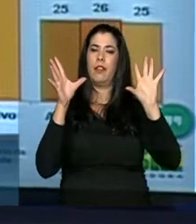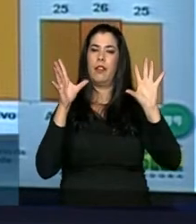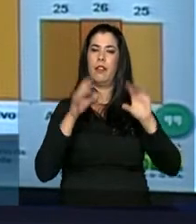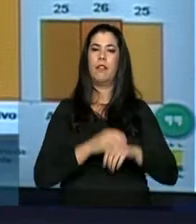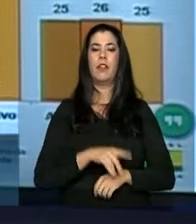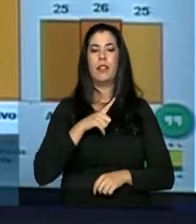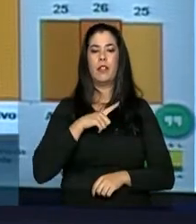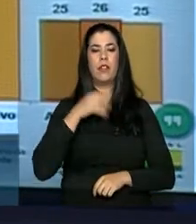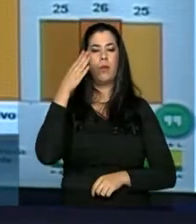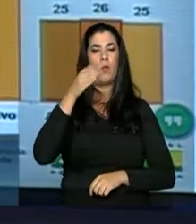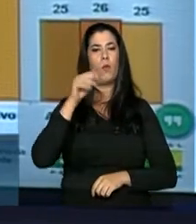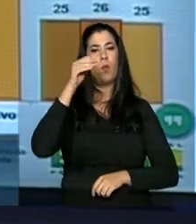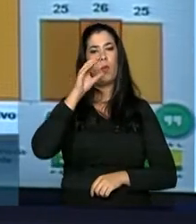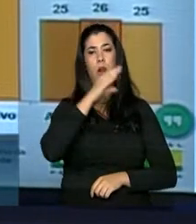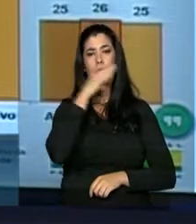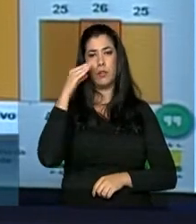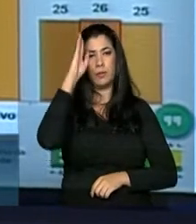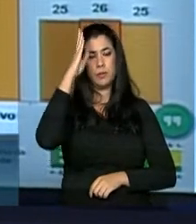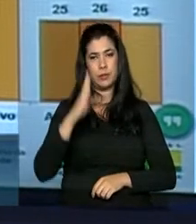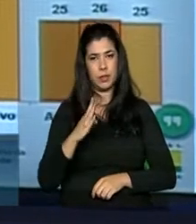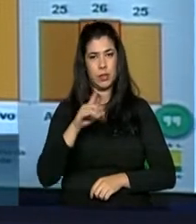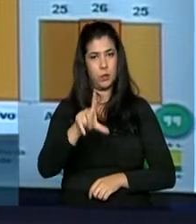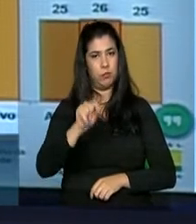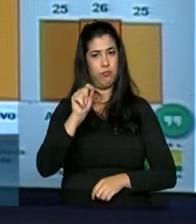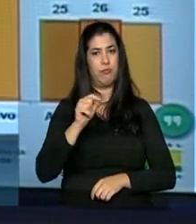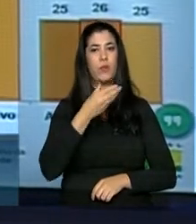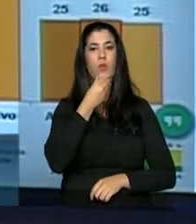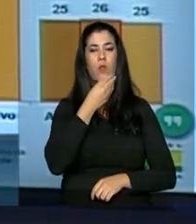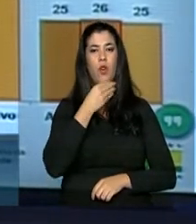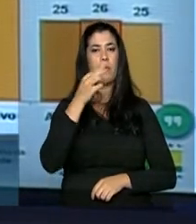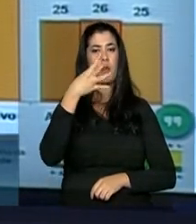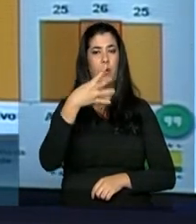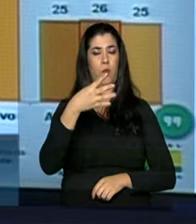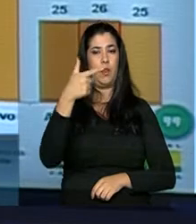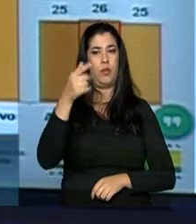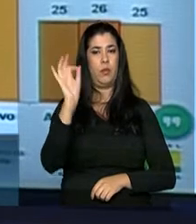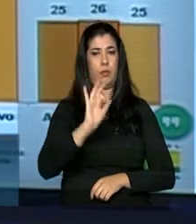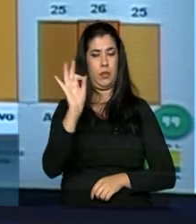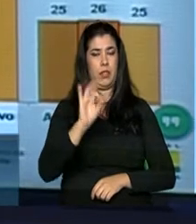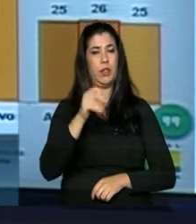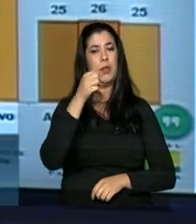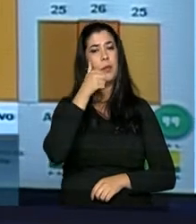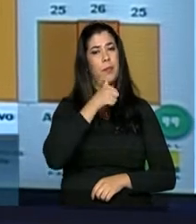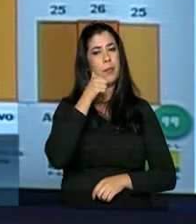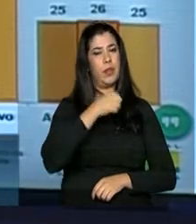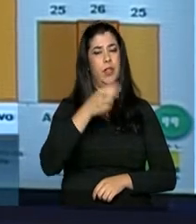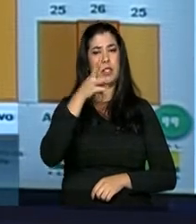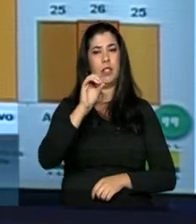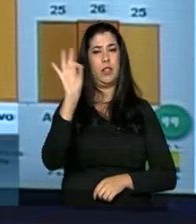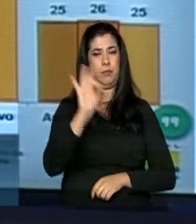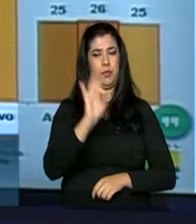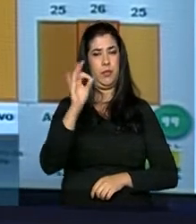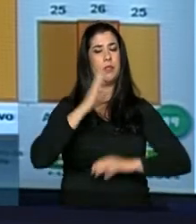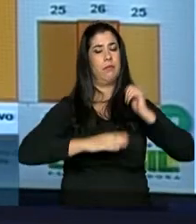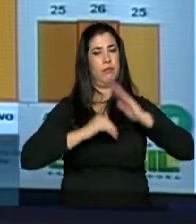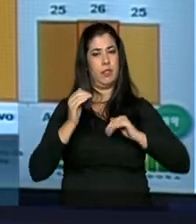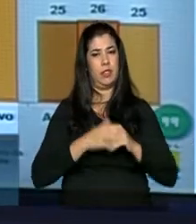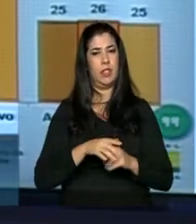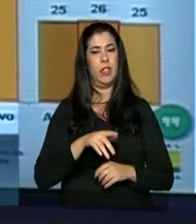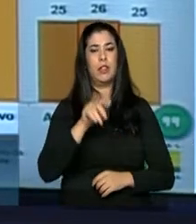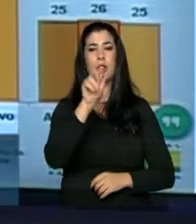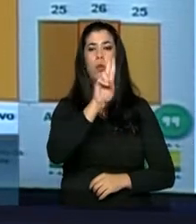adultos brasileiros, com destaque para homens, 42%, mulheres, 30%. Ativos